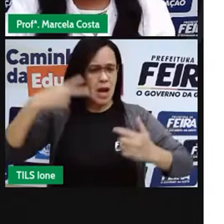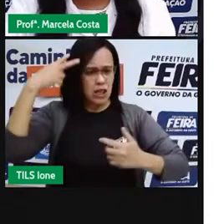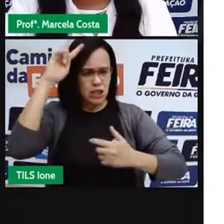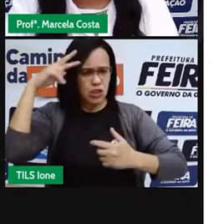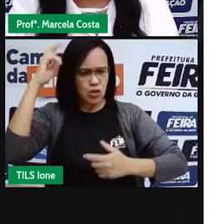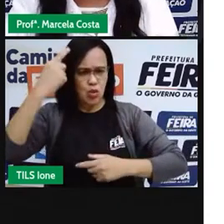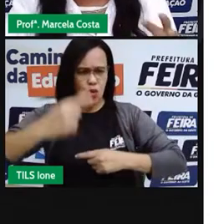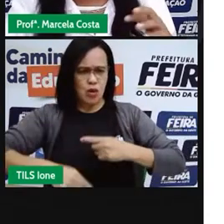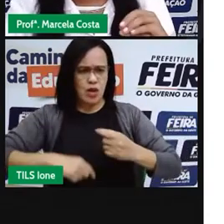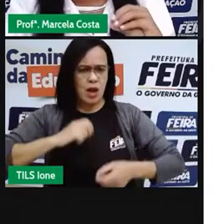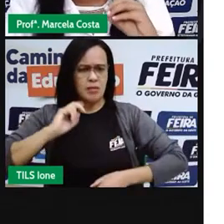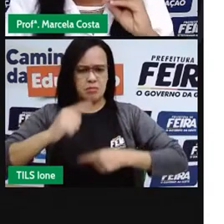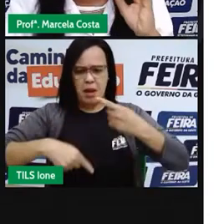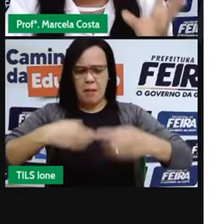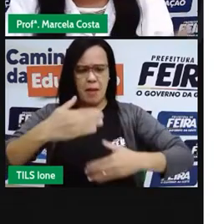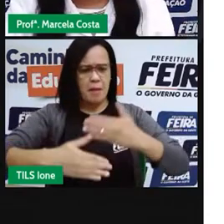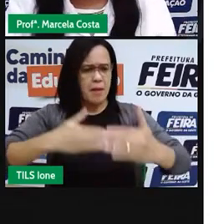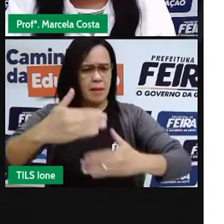histórias